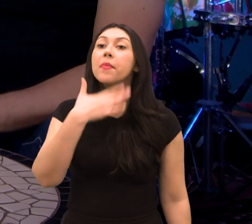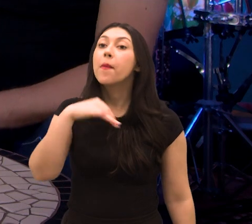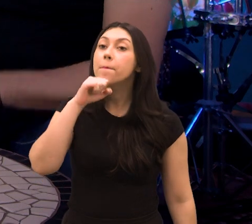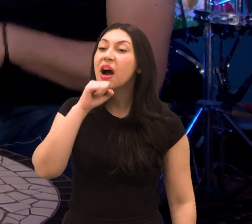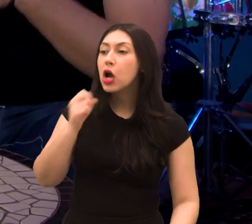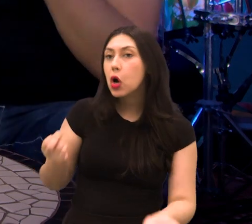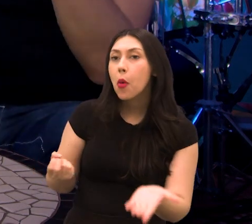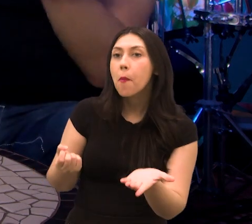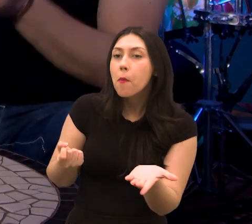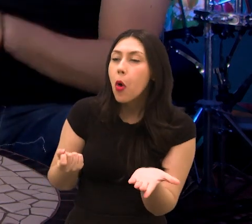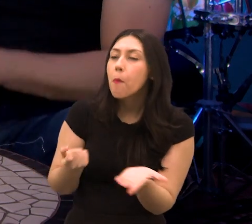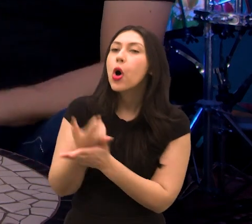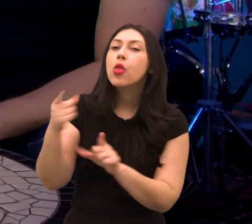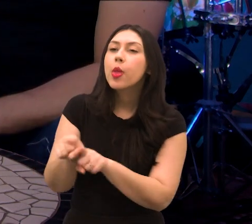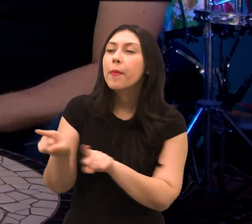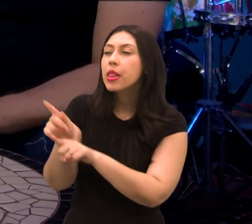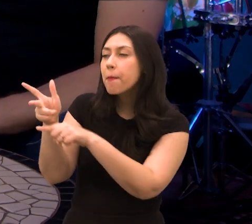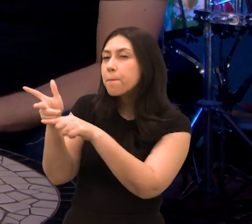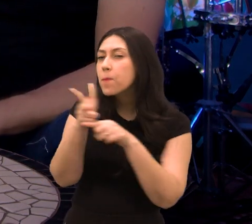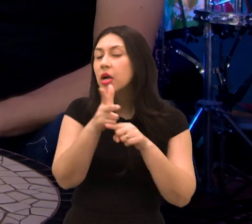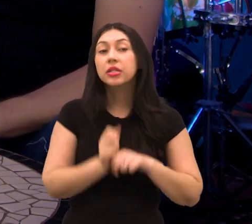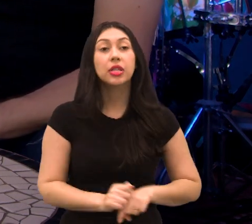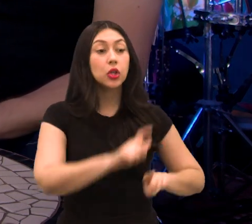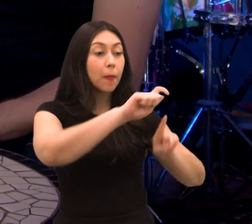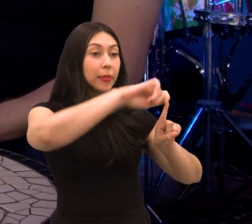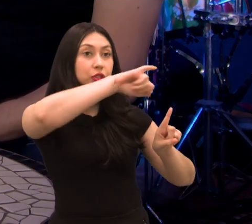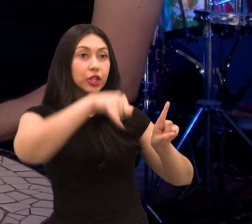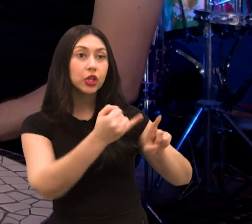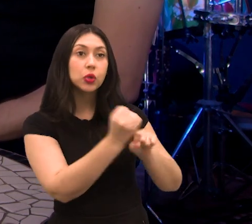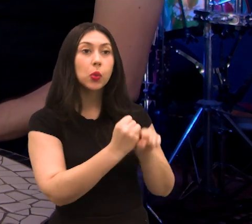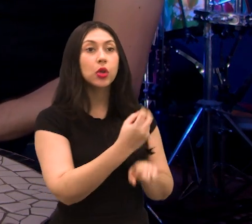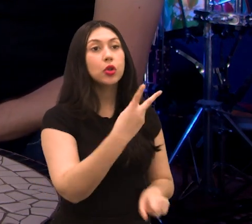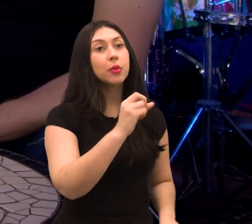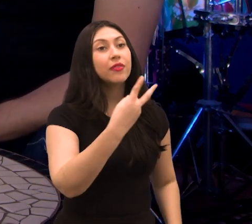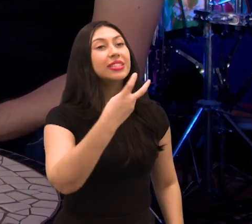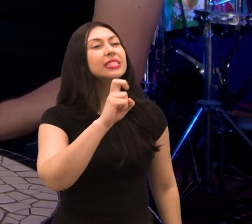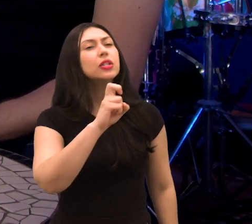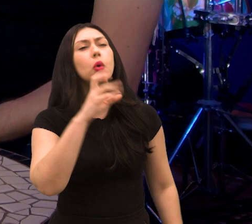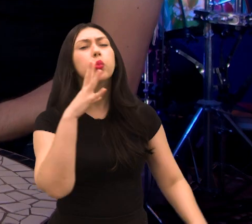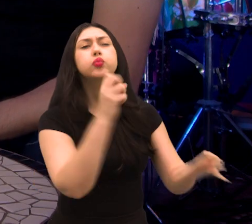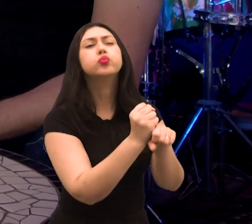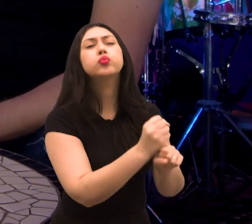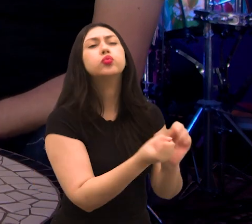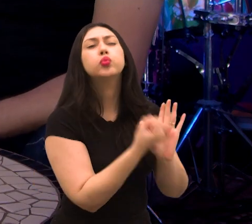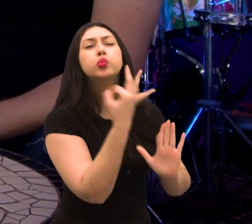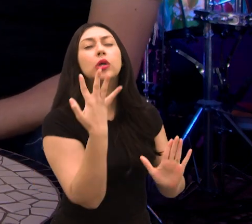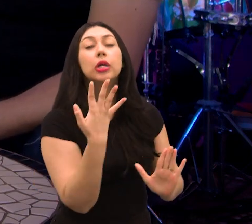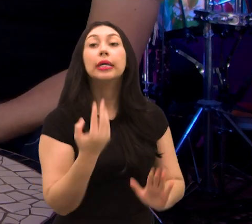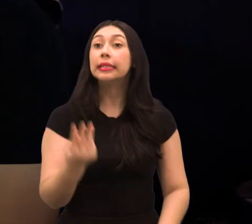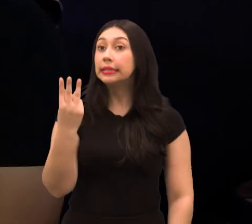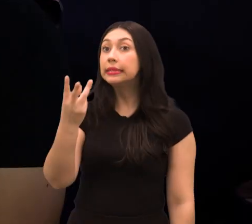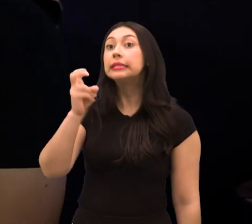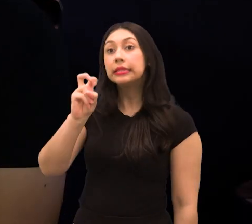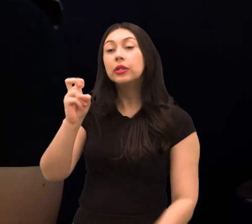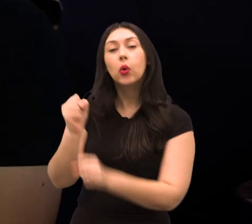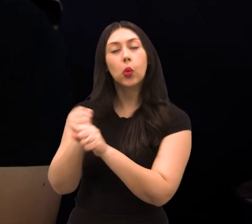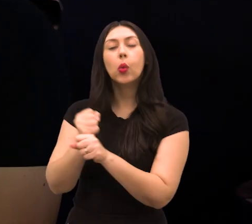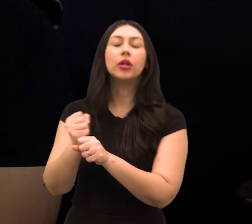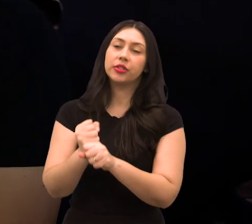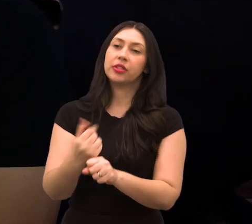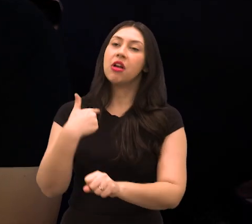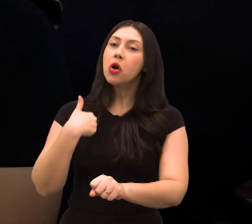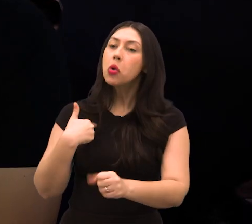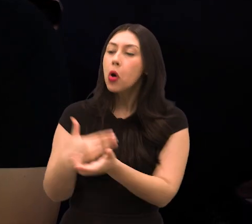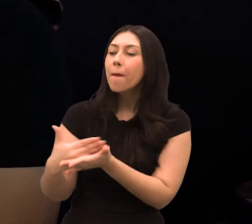comprou equipamento de vídeo, um monte de coisa. E em janeiro de 2025 você vai completar? 35 anos. Profissionalmente eu